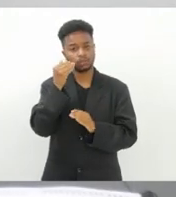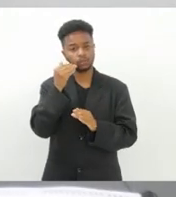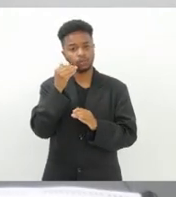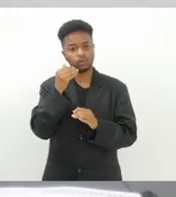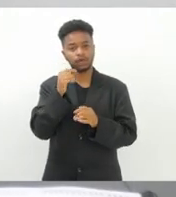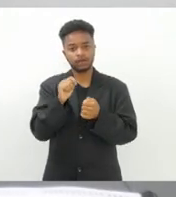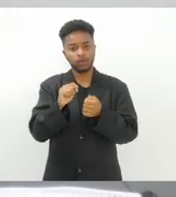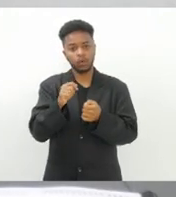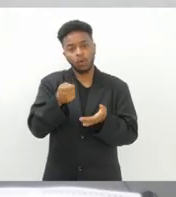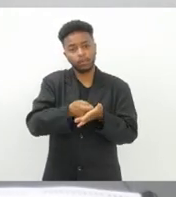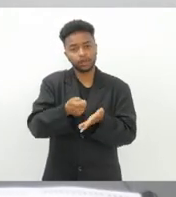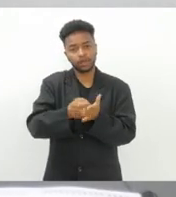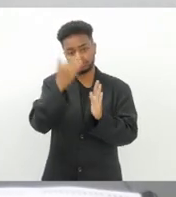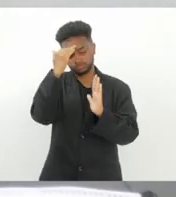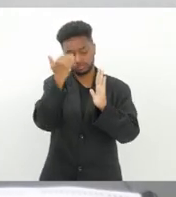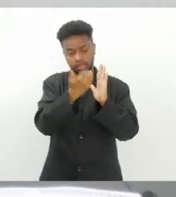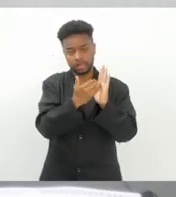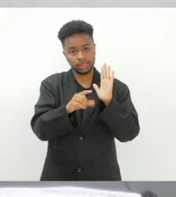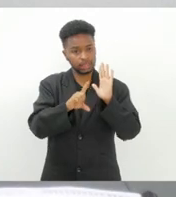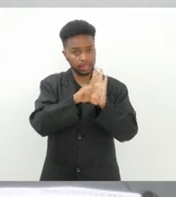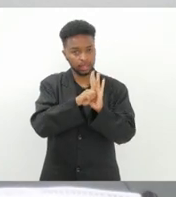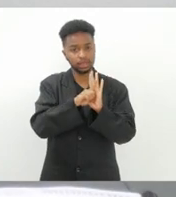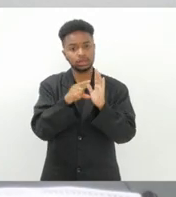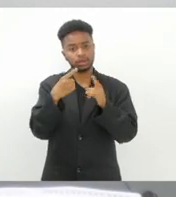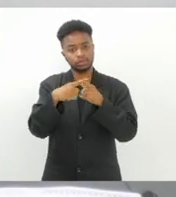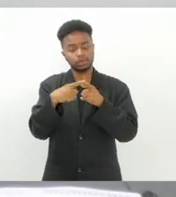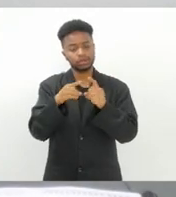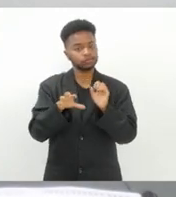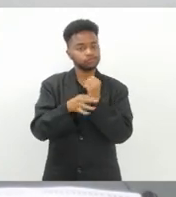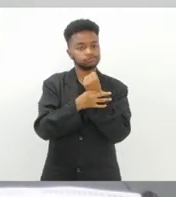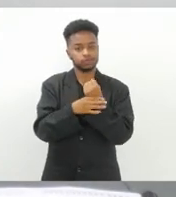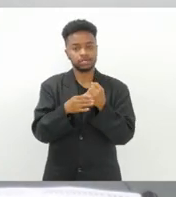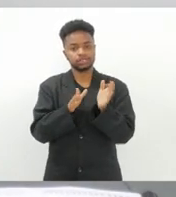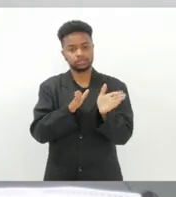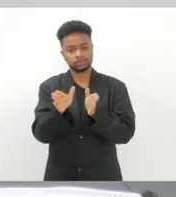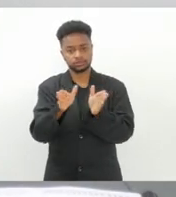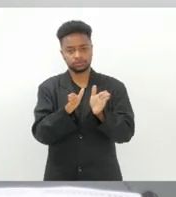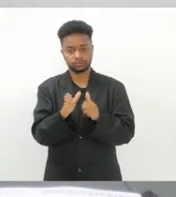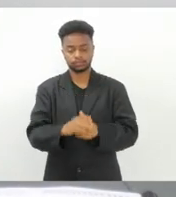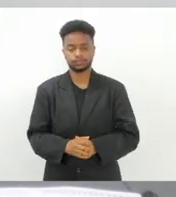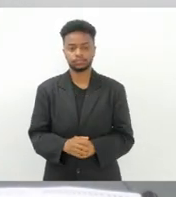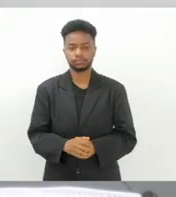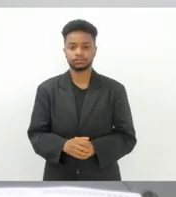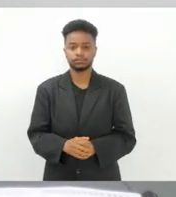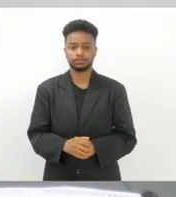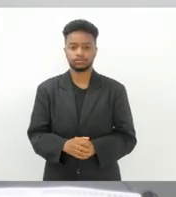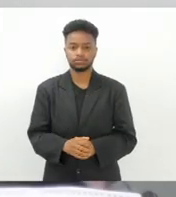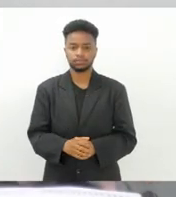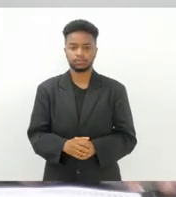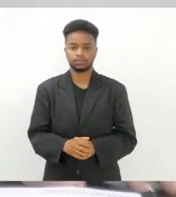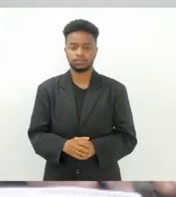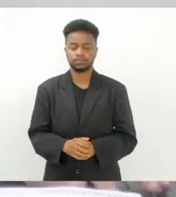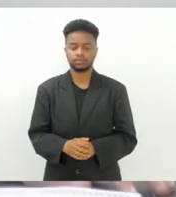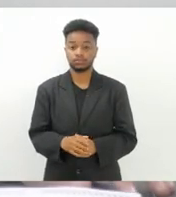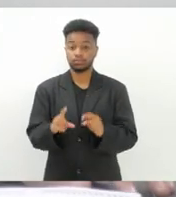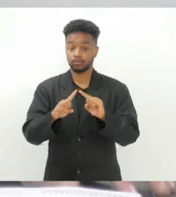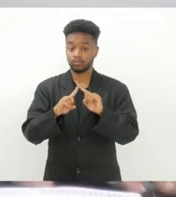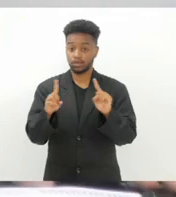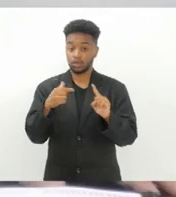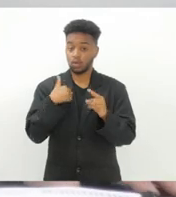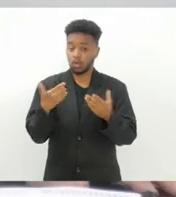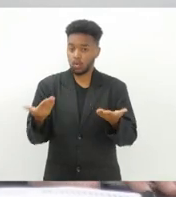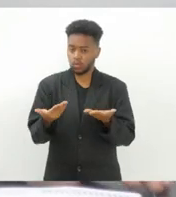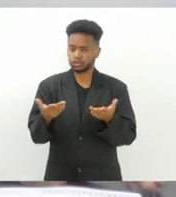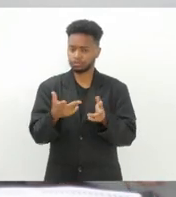das leis que garantem a acessibilidade. Mas hoje eu percebo que é uma